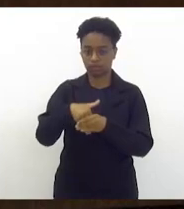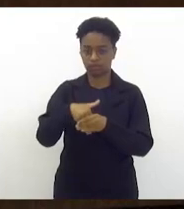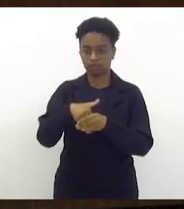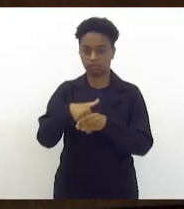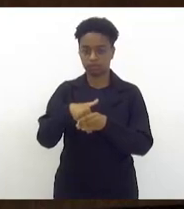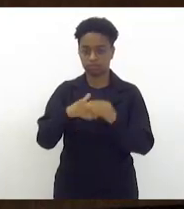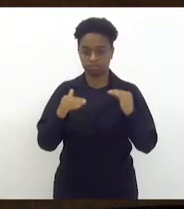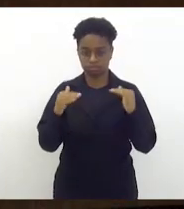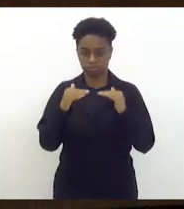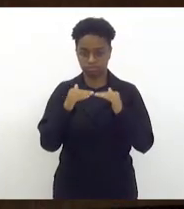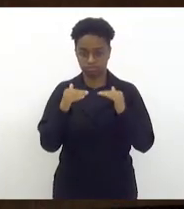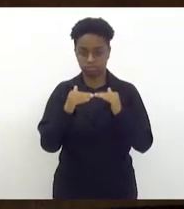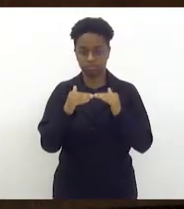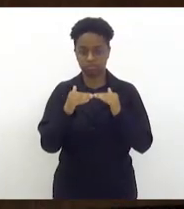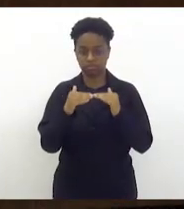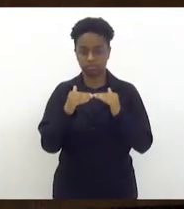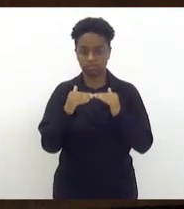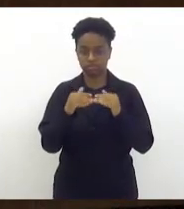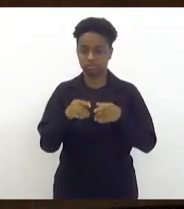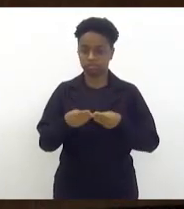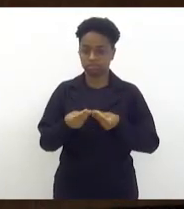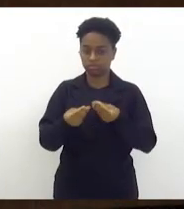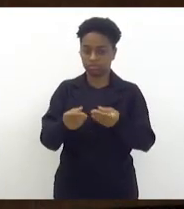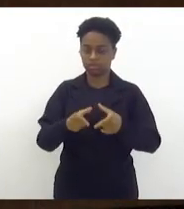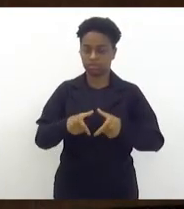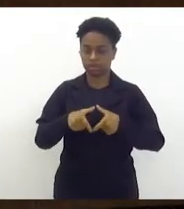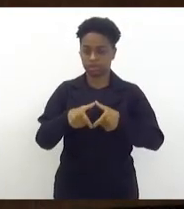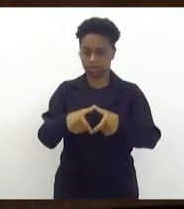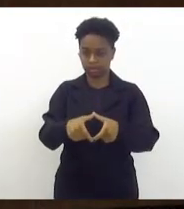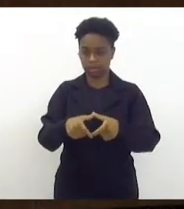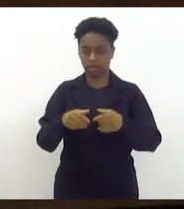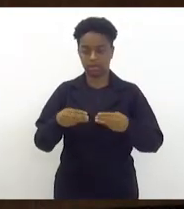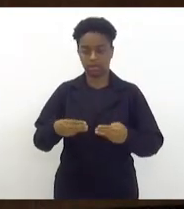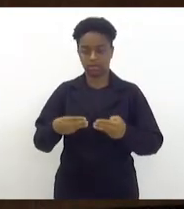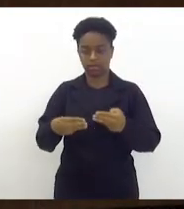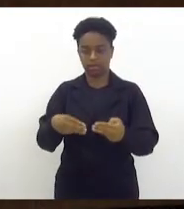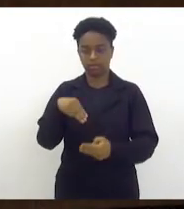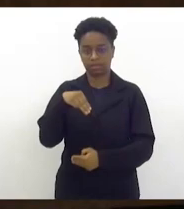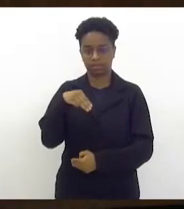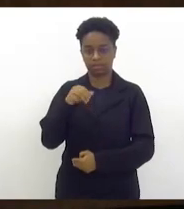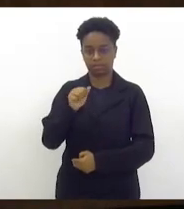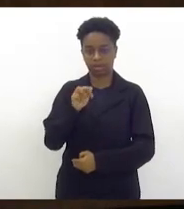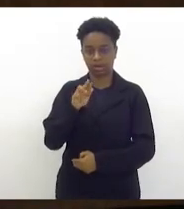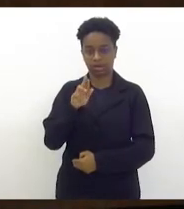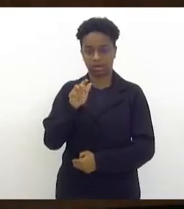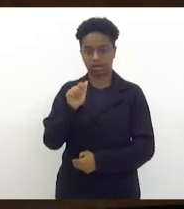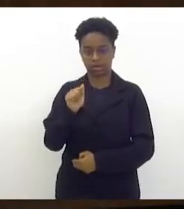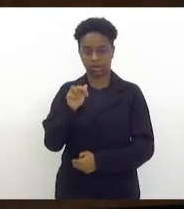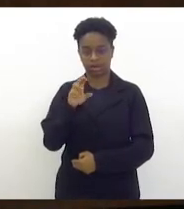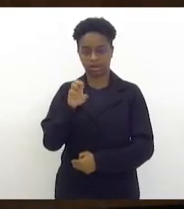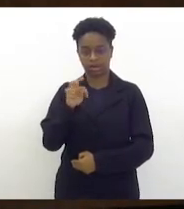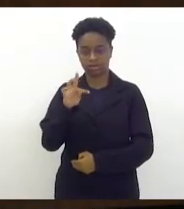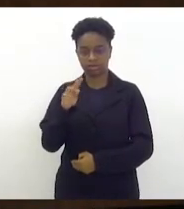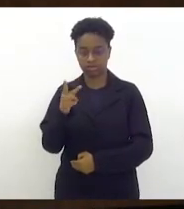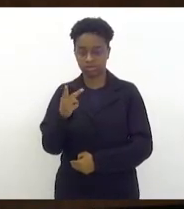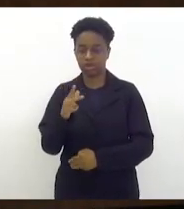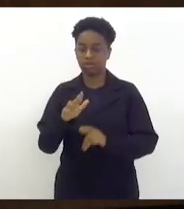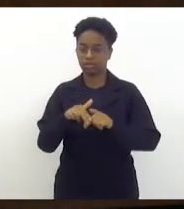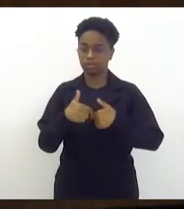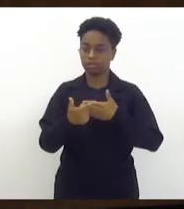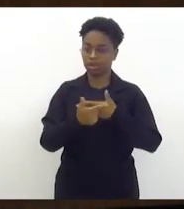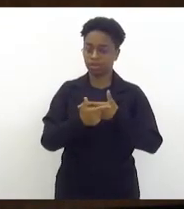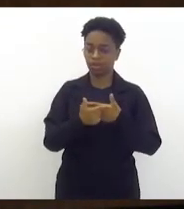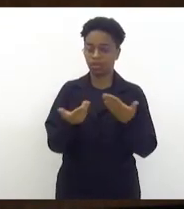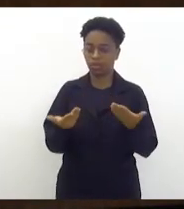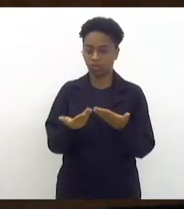a favor da concessão da medalha à ministra Margarete Menezes, pelo papel que ela cumpre hoje